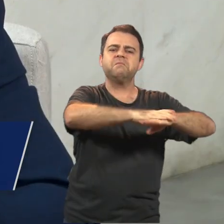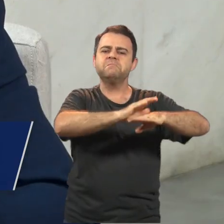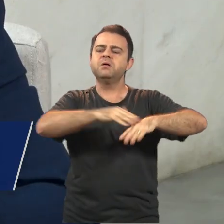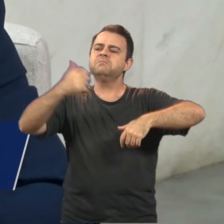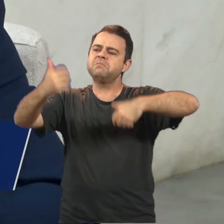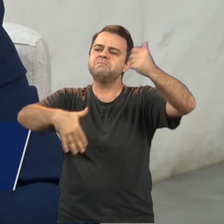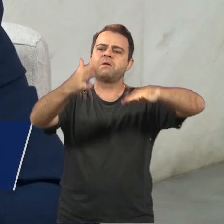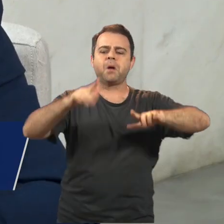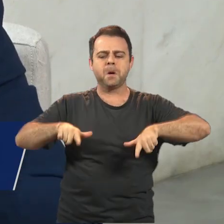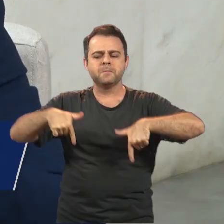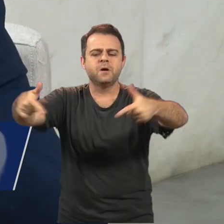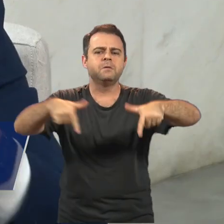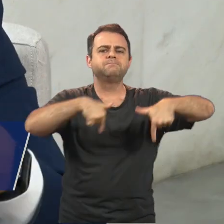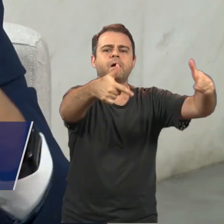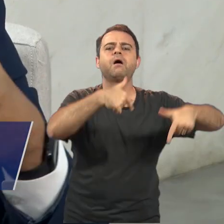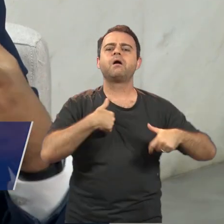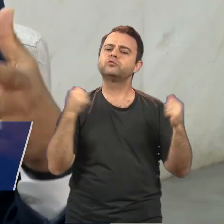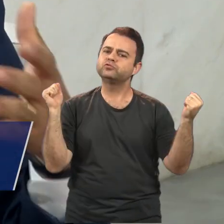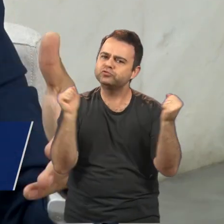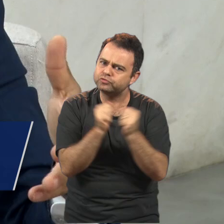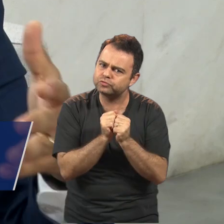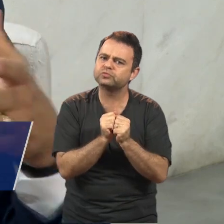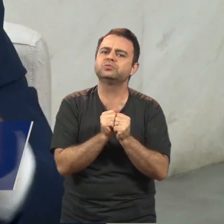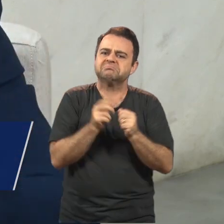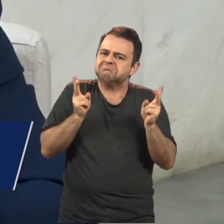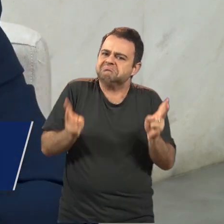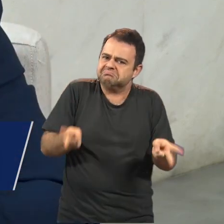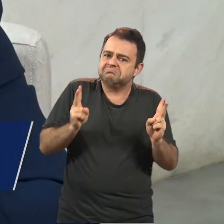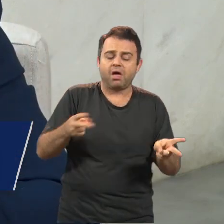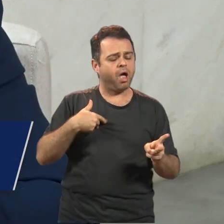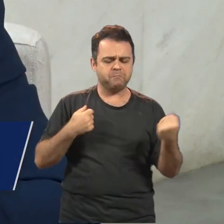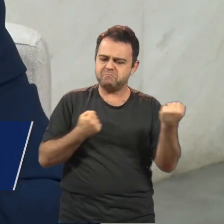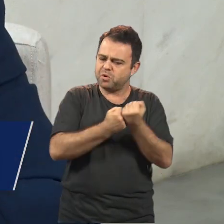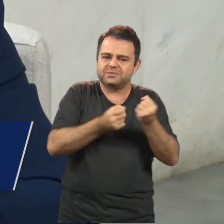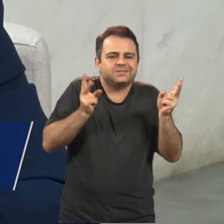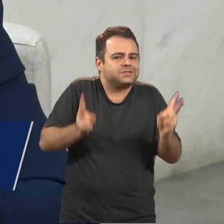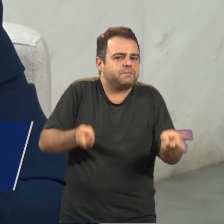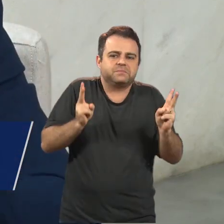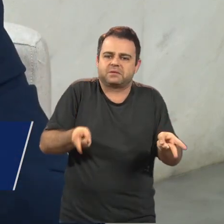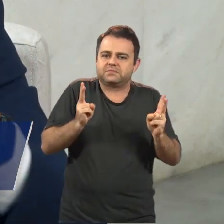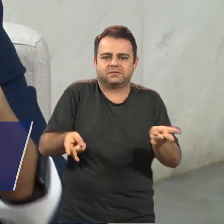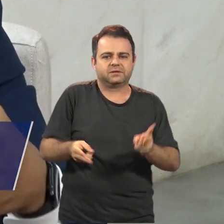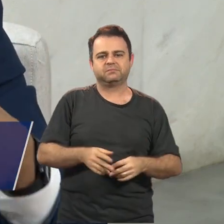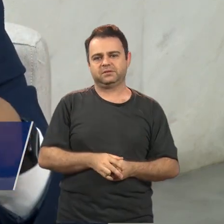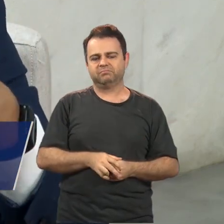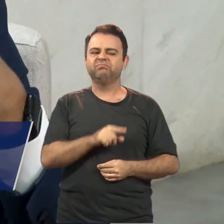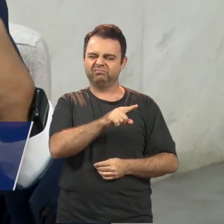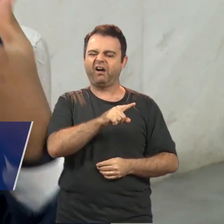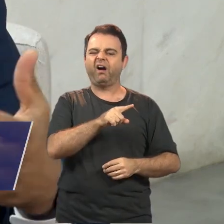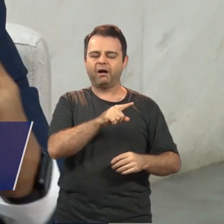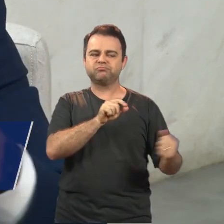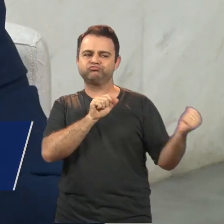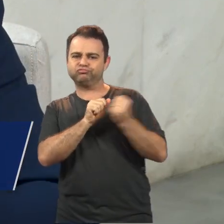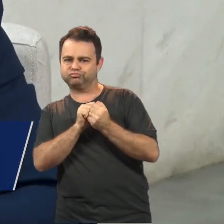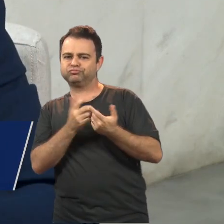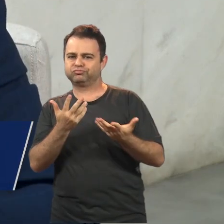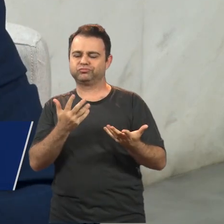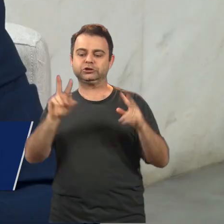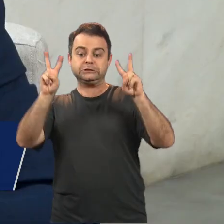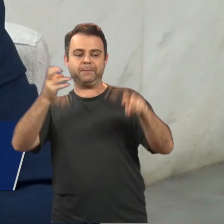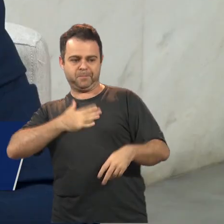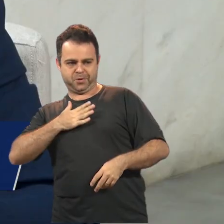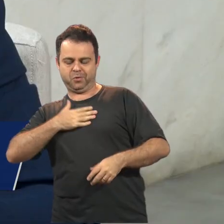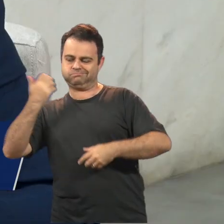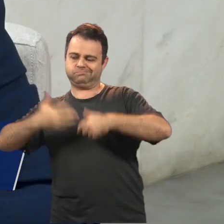gente está sempre junto, sempre focados, ela sempre conta ali com o nosso apoio. Eu tenho certeza que ela também vai estar junto, os demais vereadores,